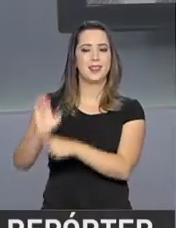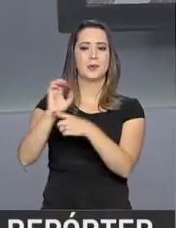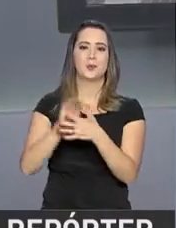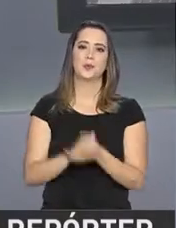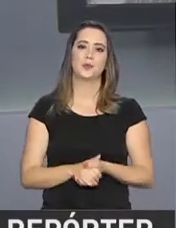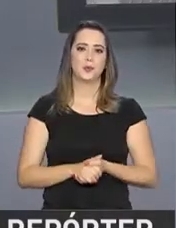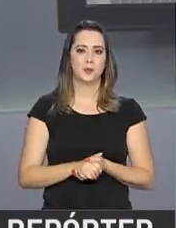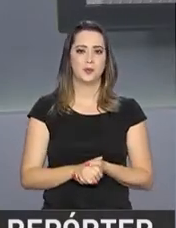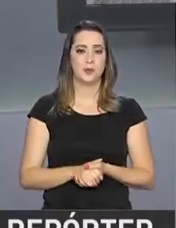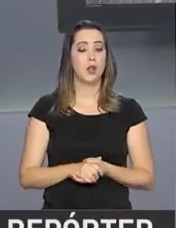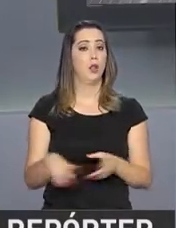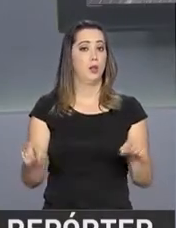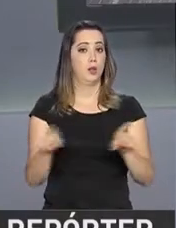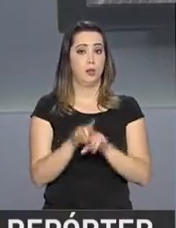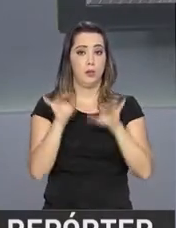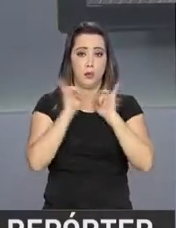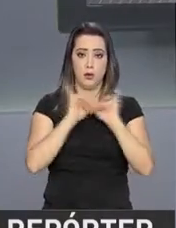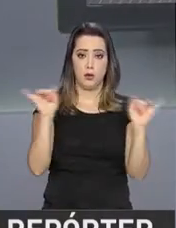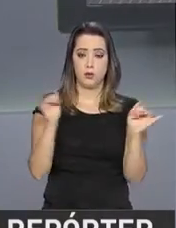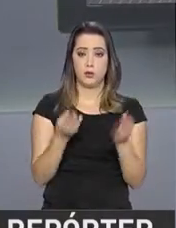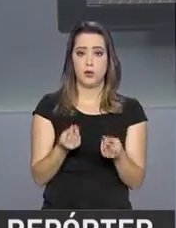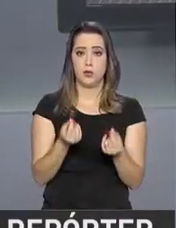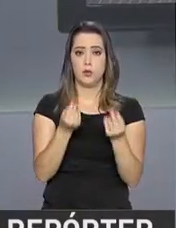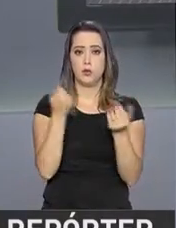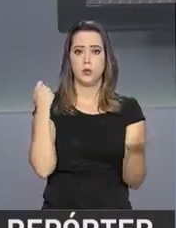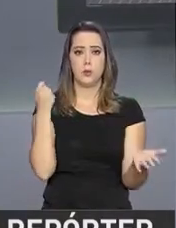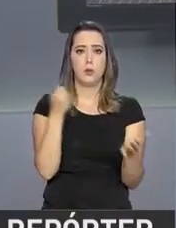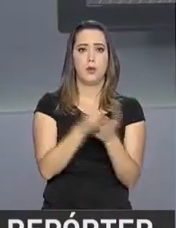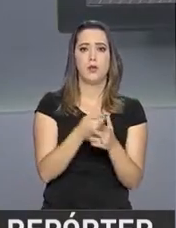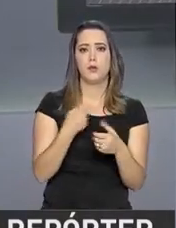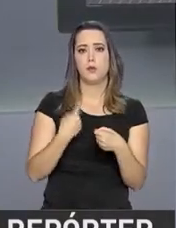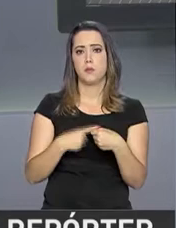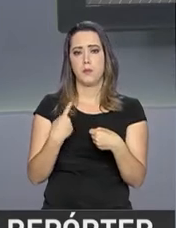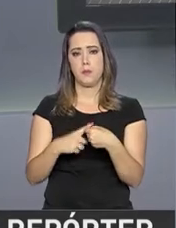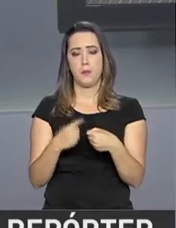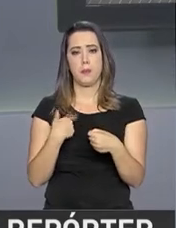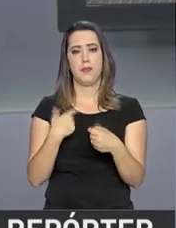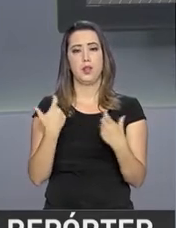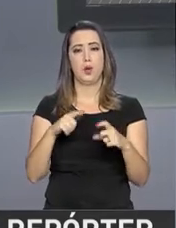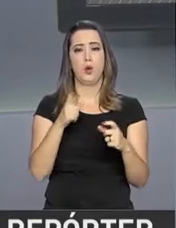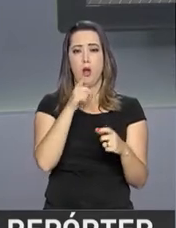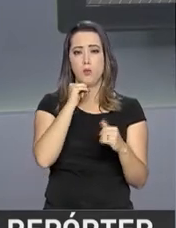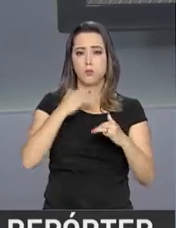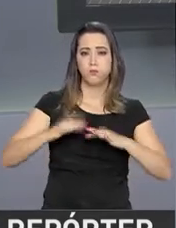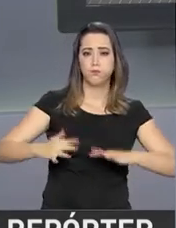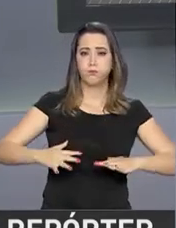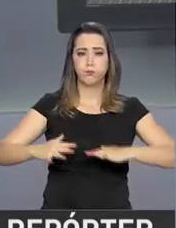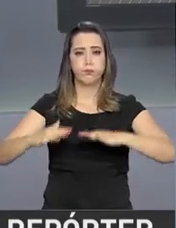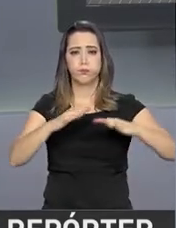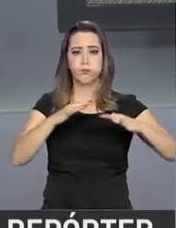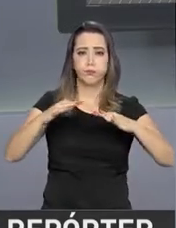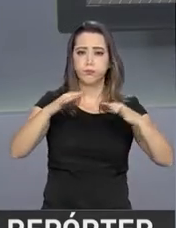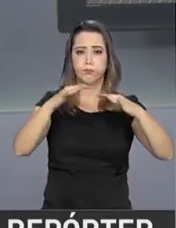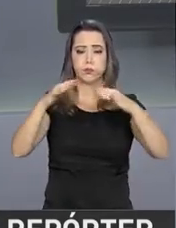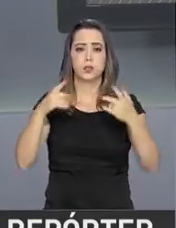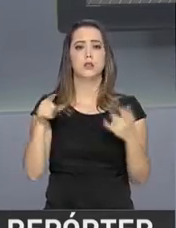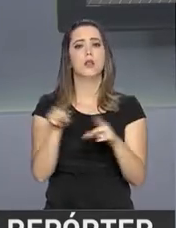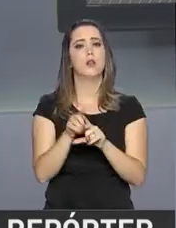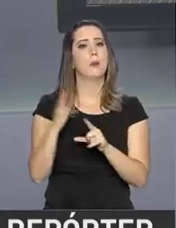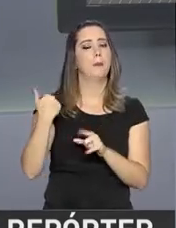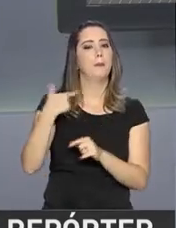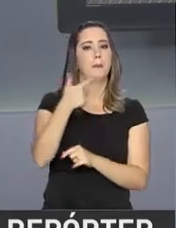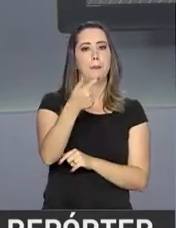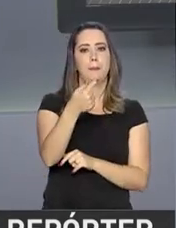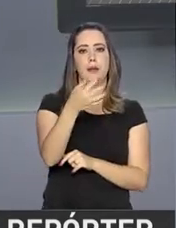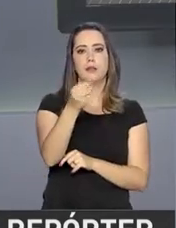anunciado também o aumento do valor da compensação paga a municípios que têm áreas alagadas pela construção de barragens. Serão mais